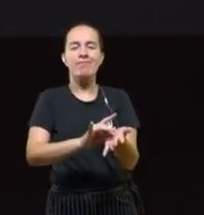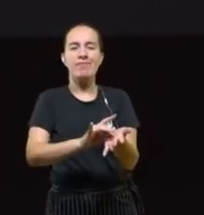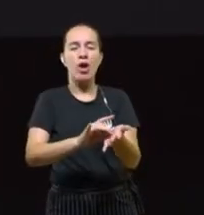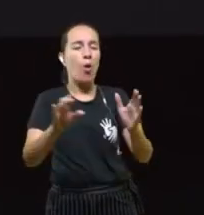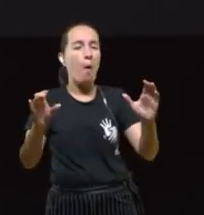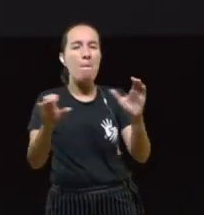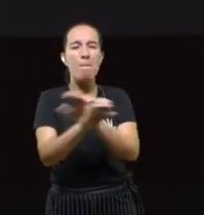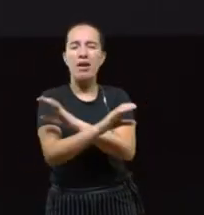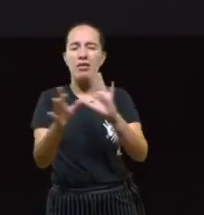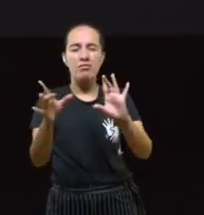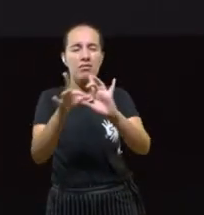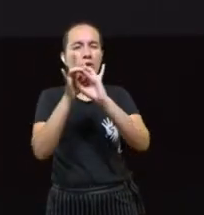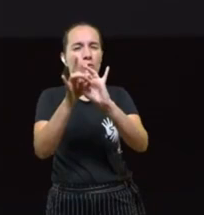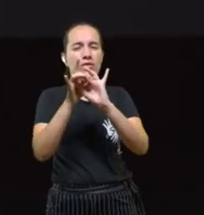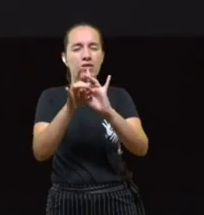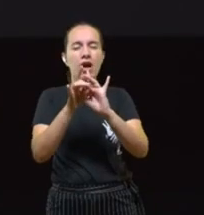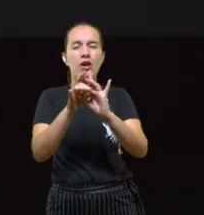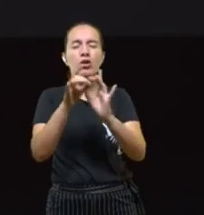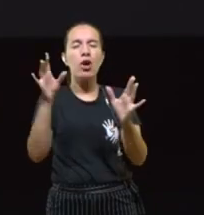plena unidade.